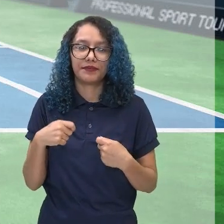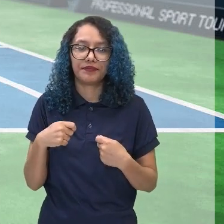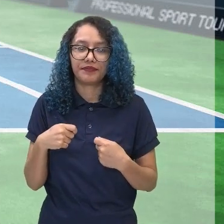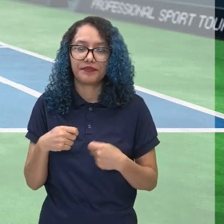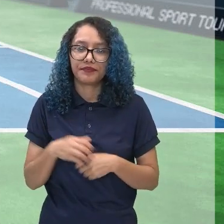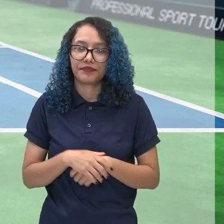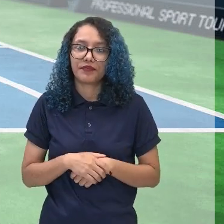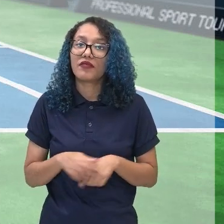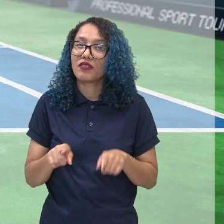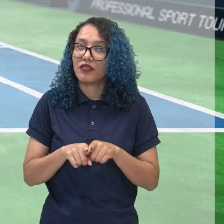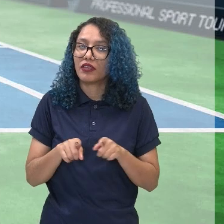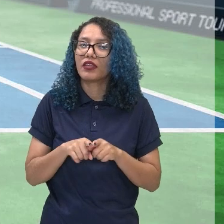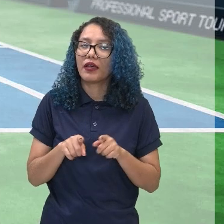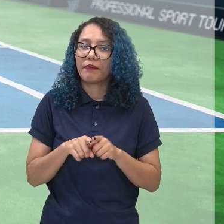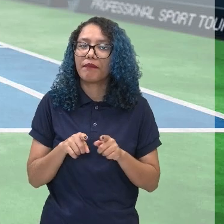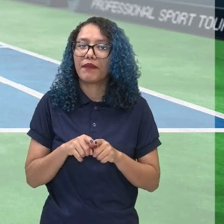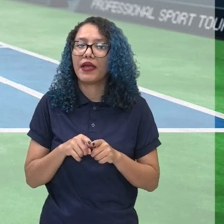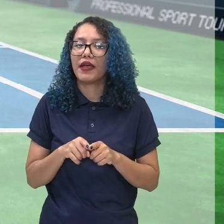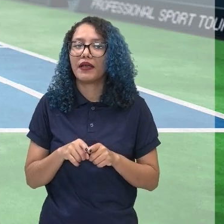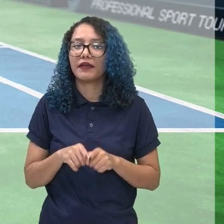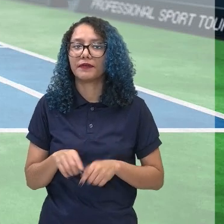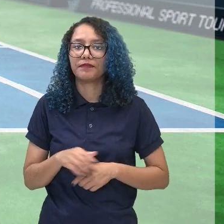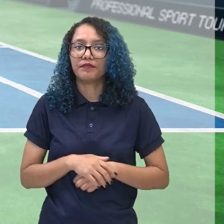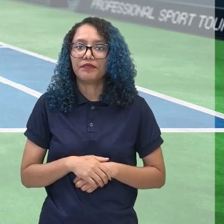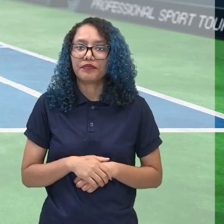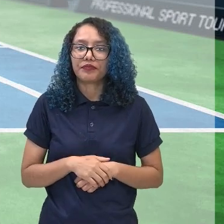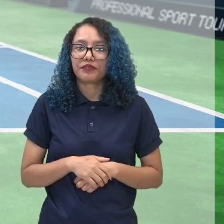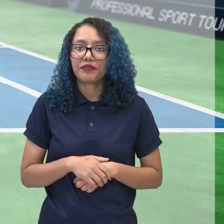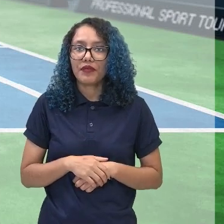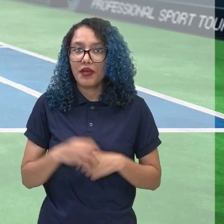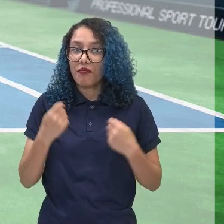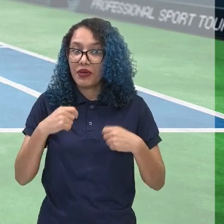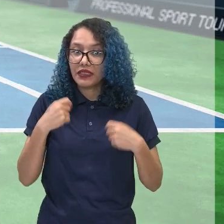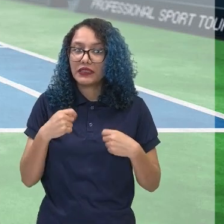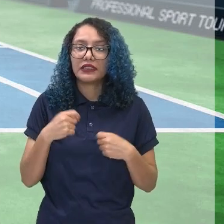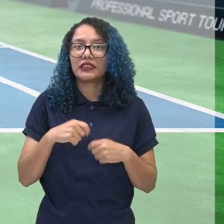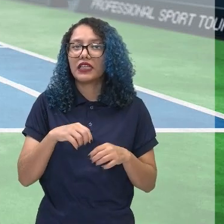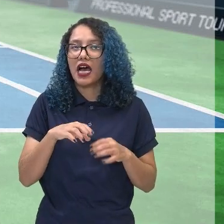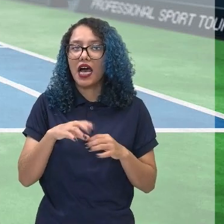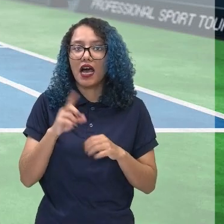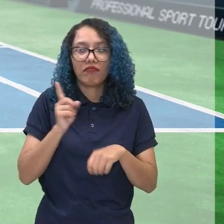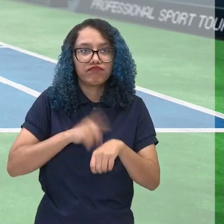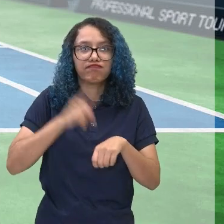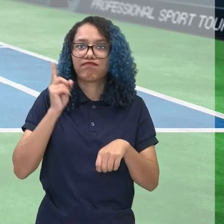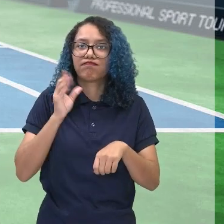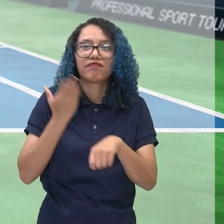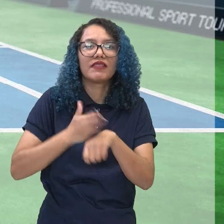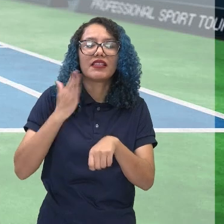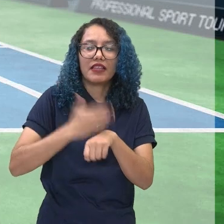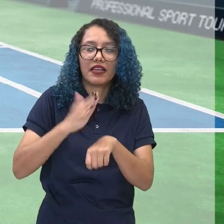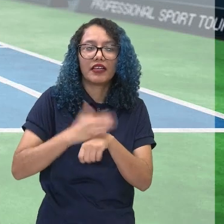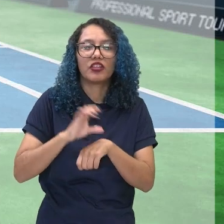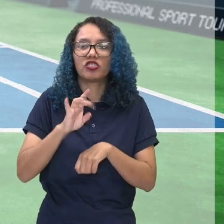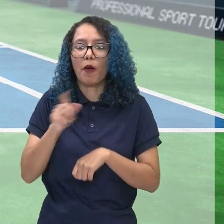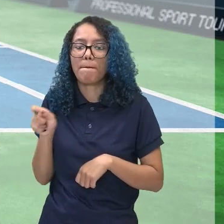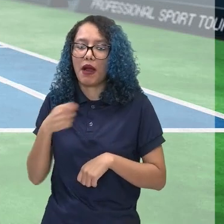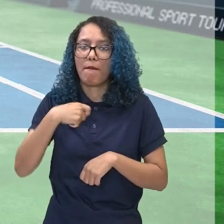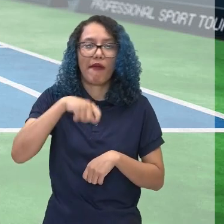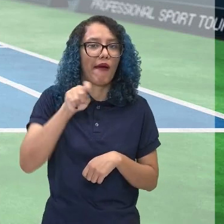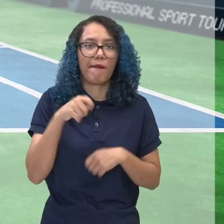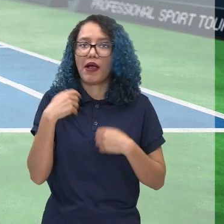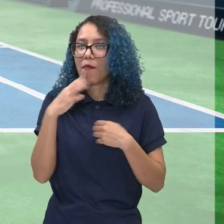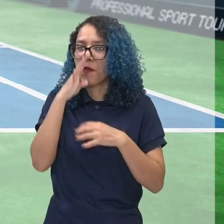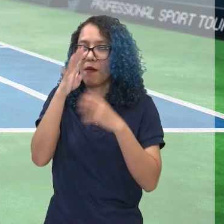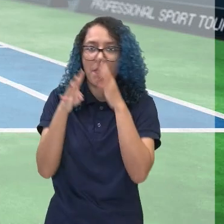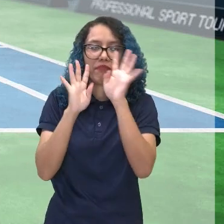sistemas energéticos de resposta rápida, então tem que treinar bastante, não é simplesmente pegar a raquete e sair batendo na bola, tem